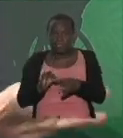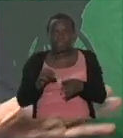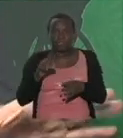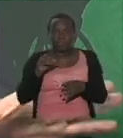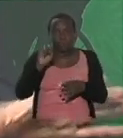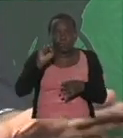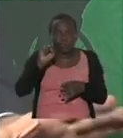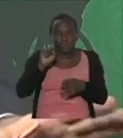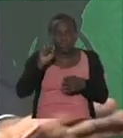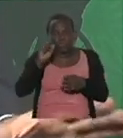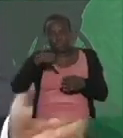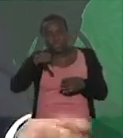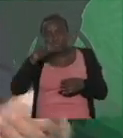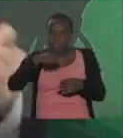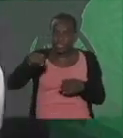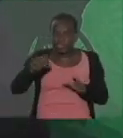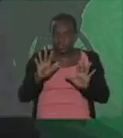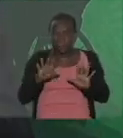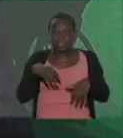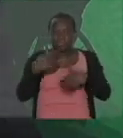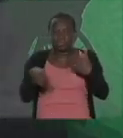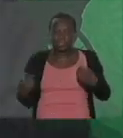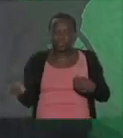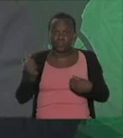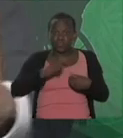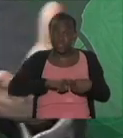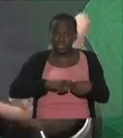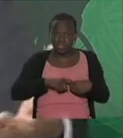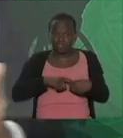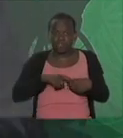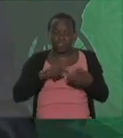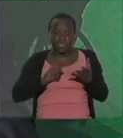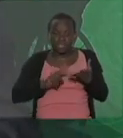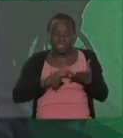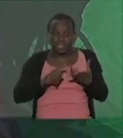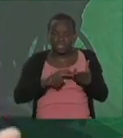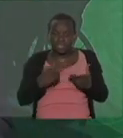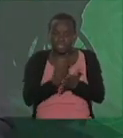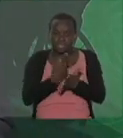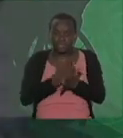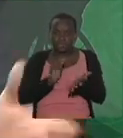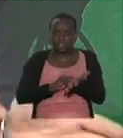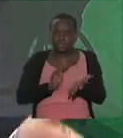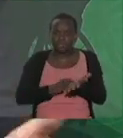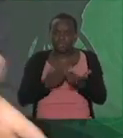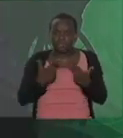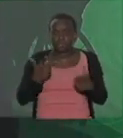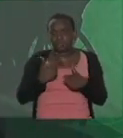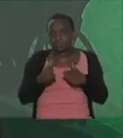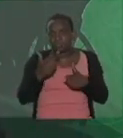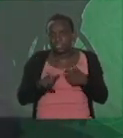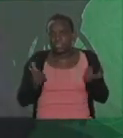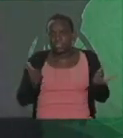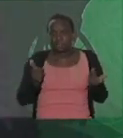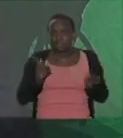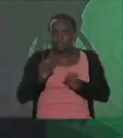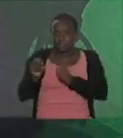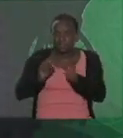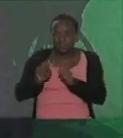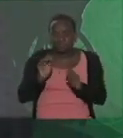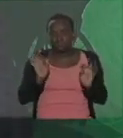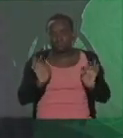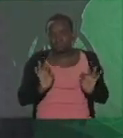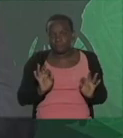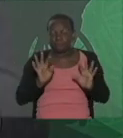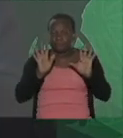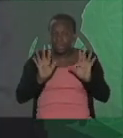praticamente 8it ou 9 meses na hora de devolver se apontaram algumas desconformidades coisas faltando problemas de má